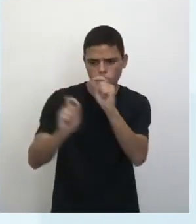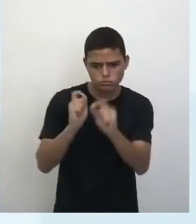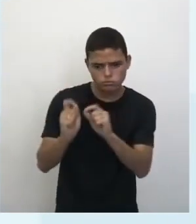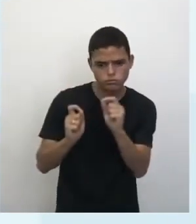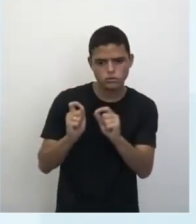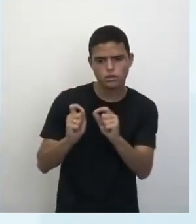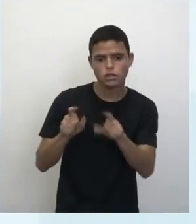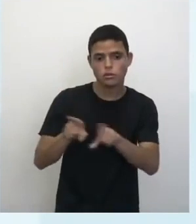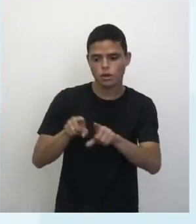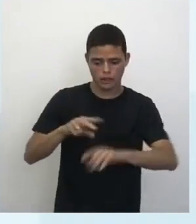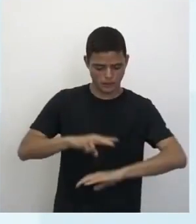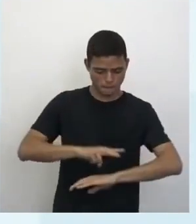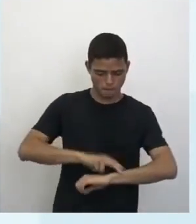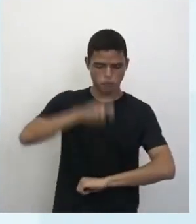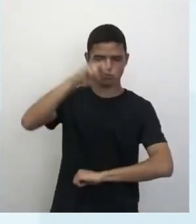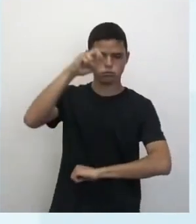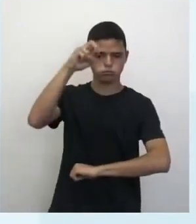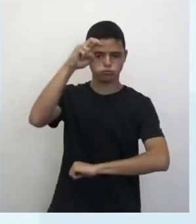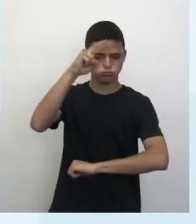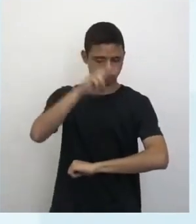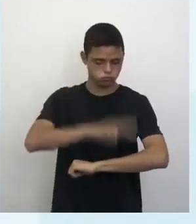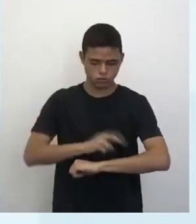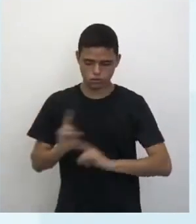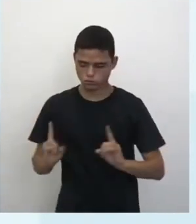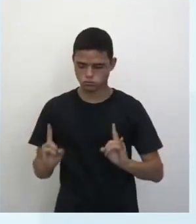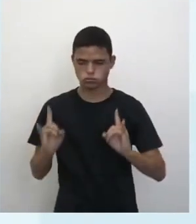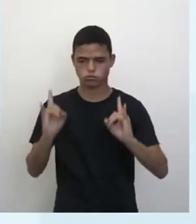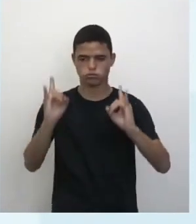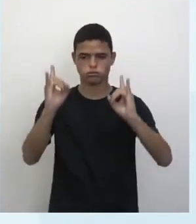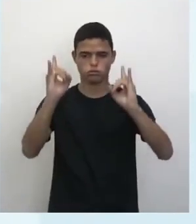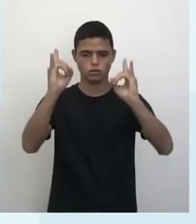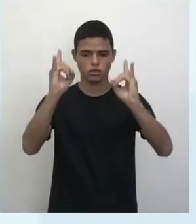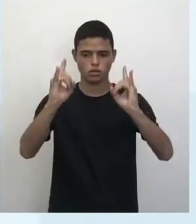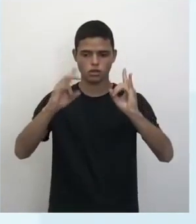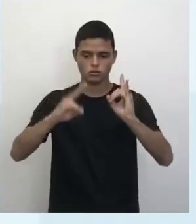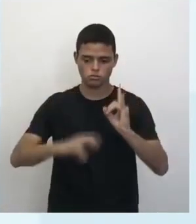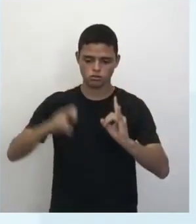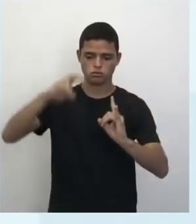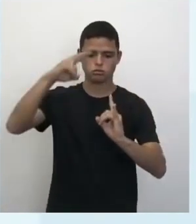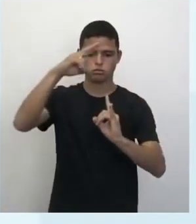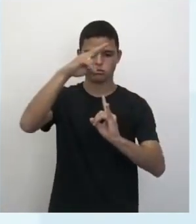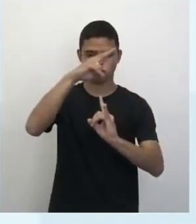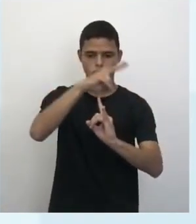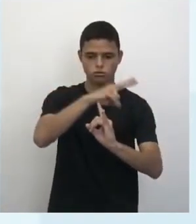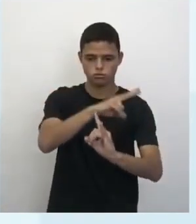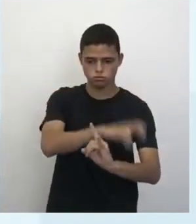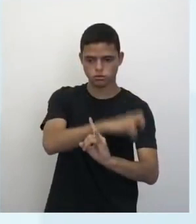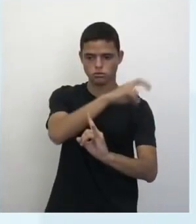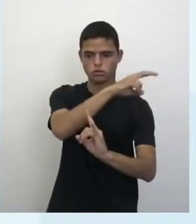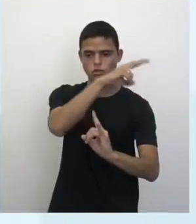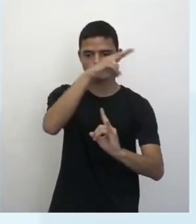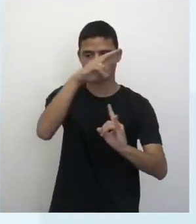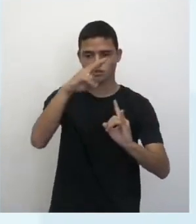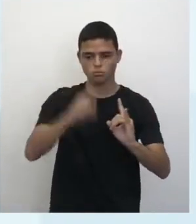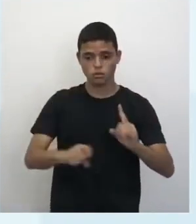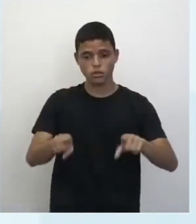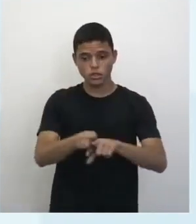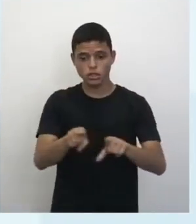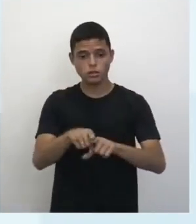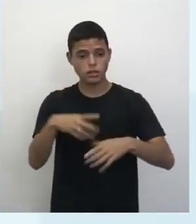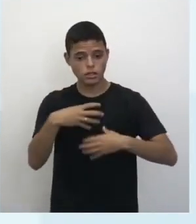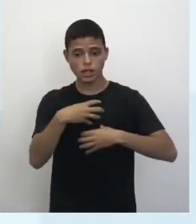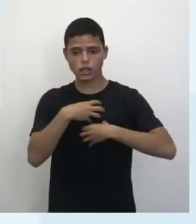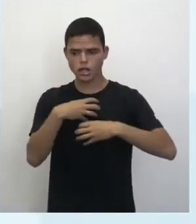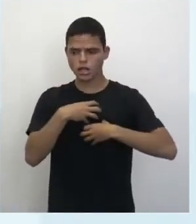dar grandes saltos entre os prédios. Além disso, ele também possui o sensacional sentido